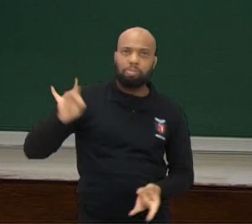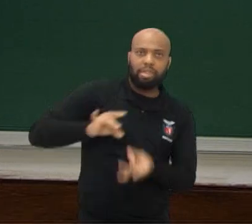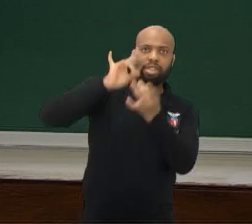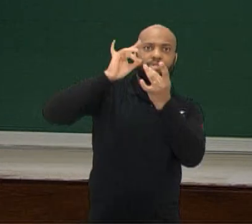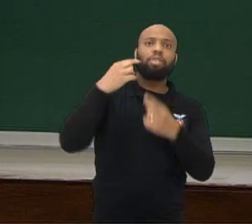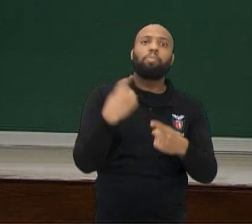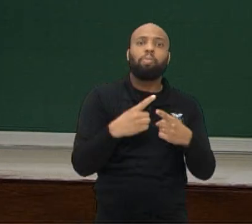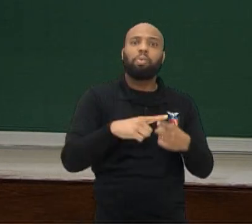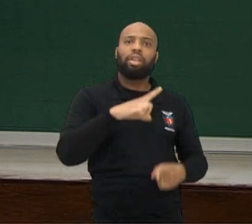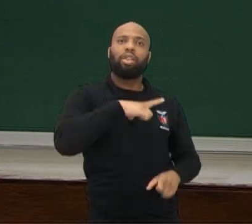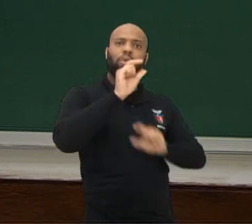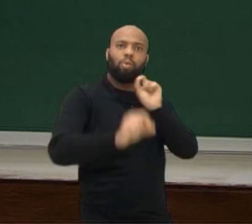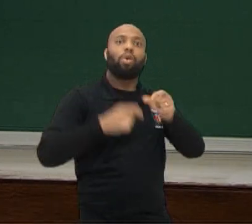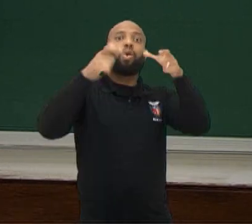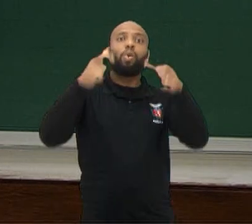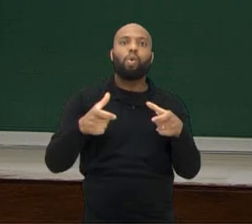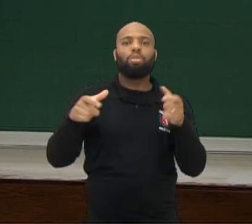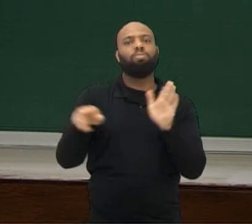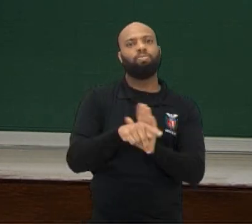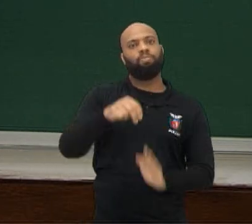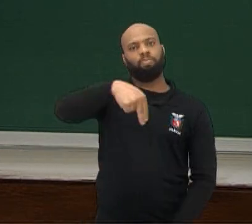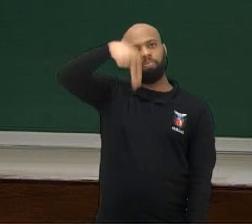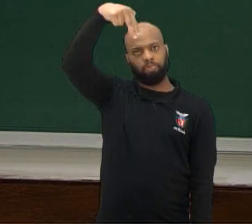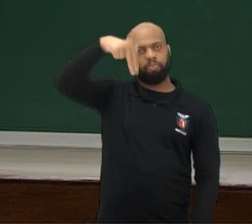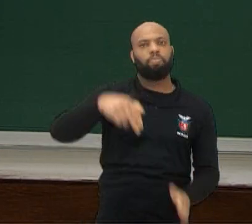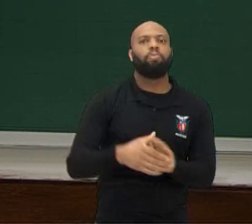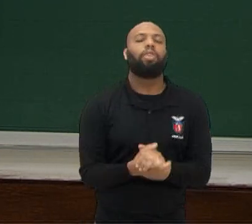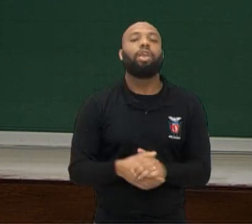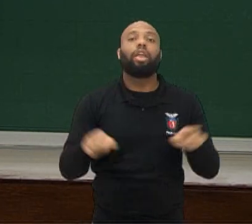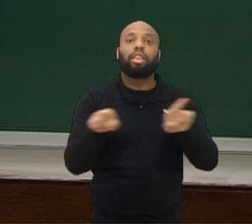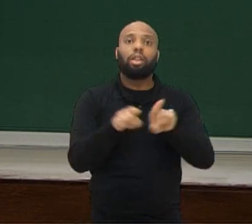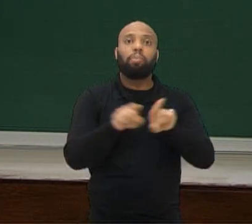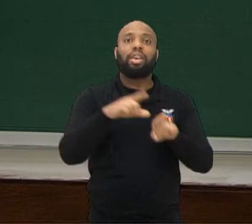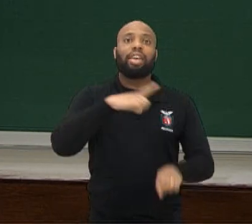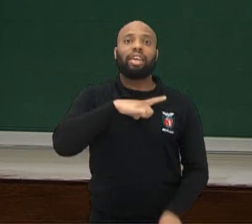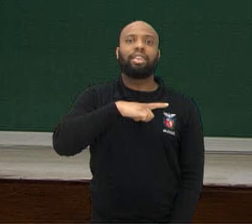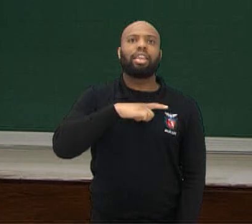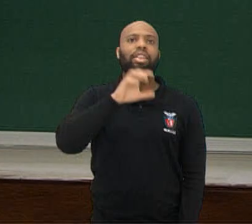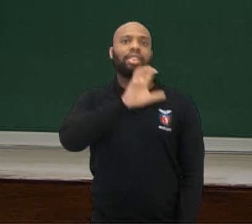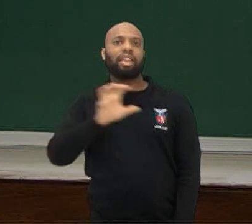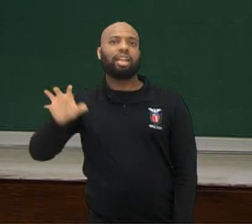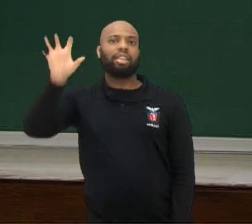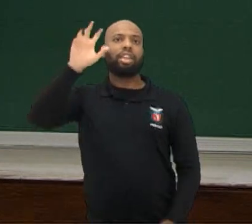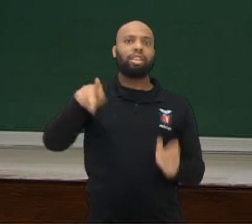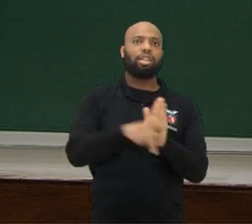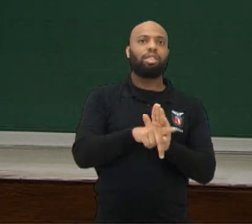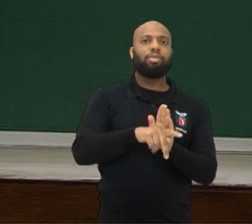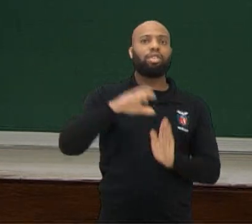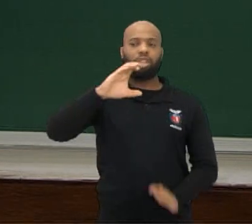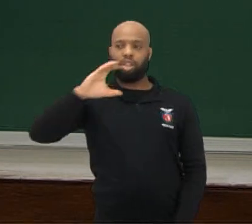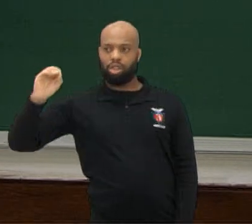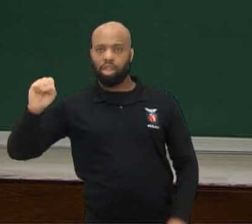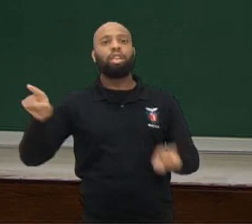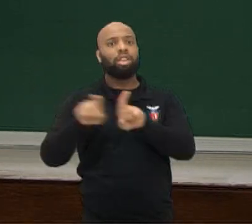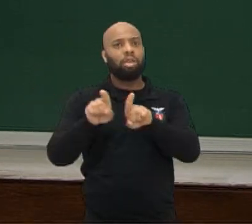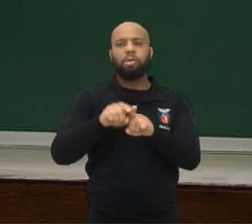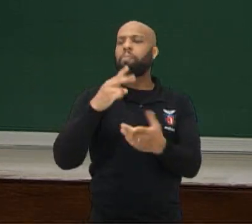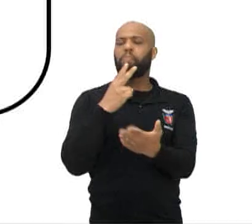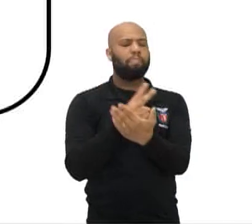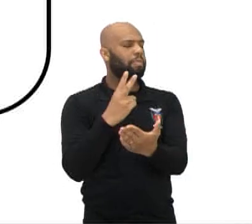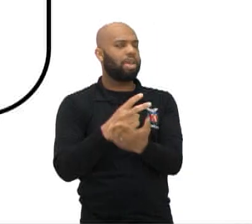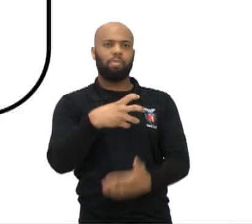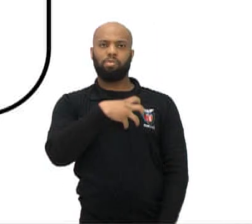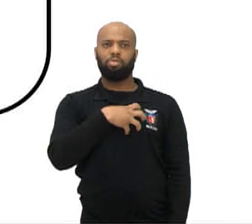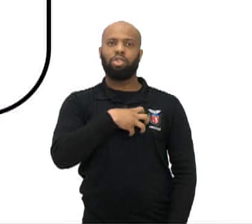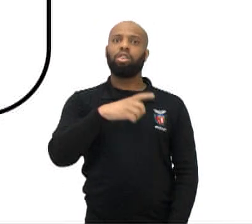por estarem localizados nessas regiões. E aí, da região centro-oeste, o que que nós tivemos? A mesma coisa. Então